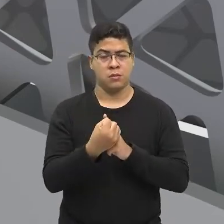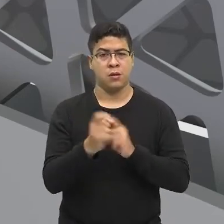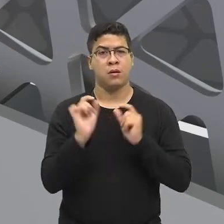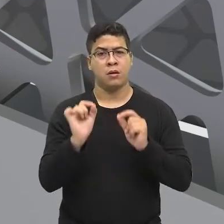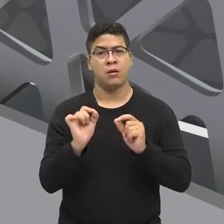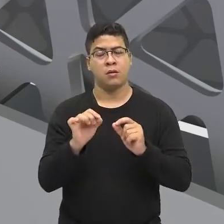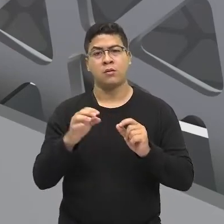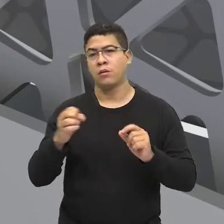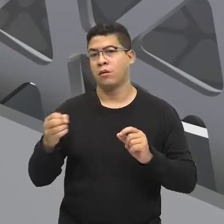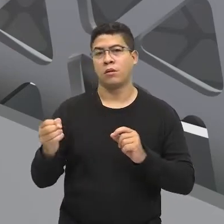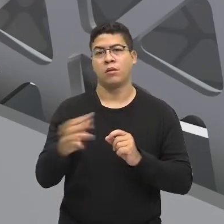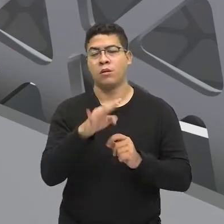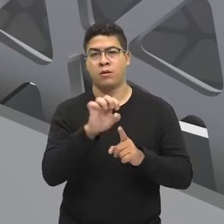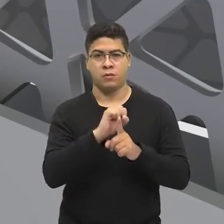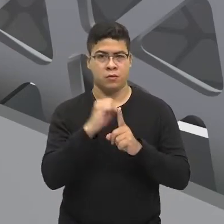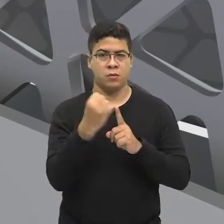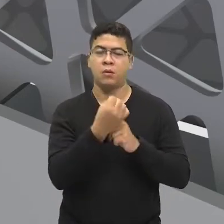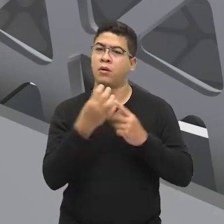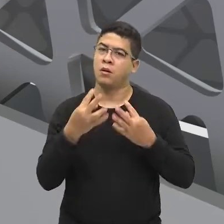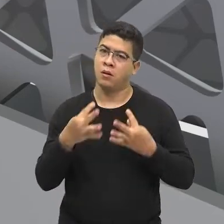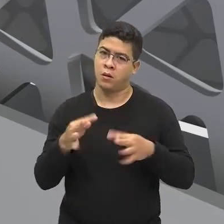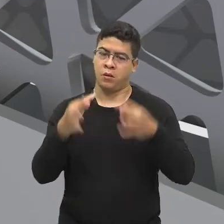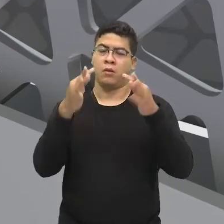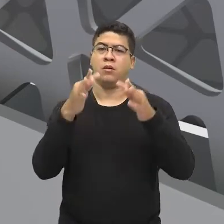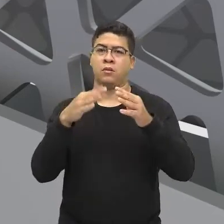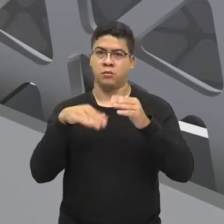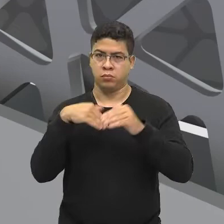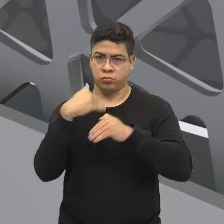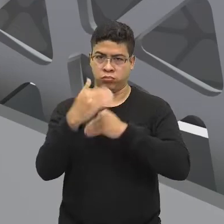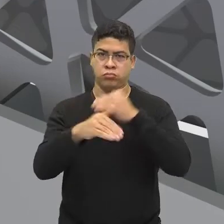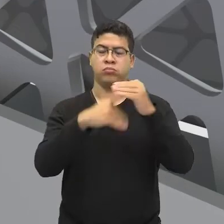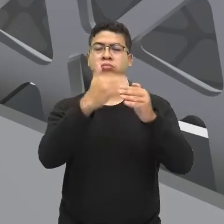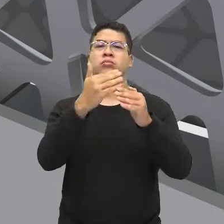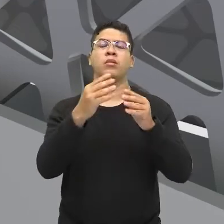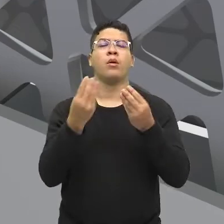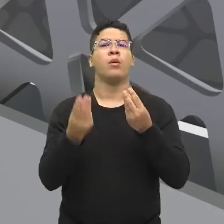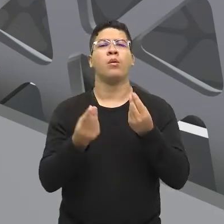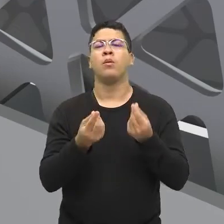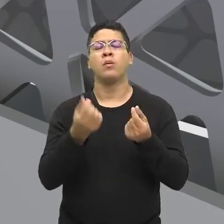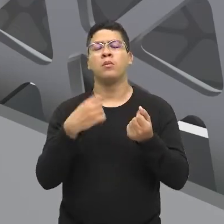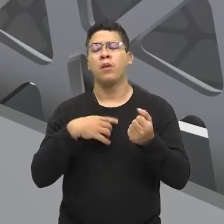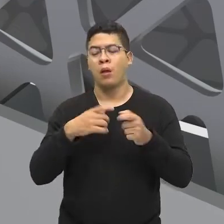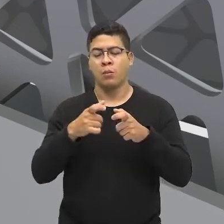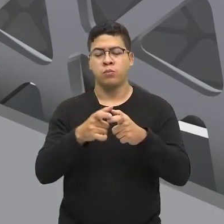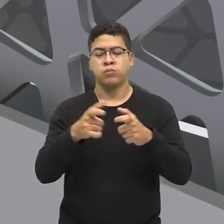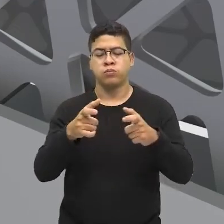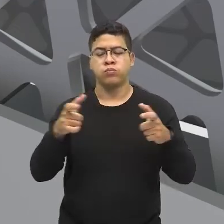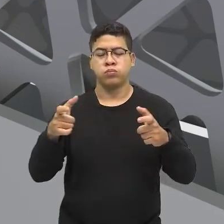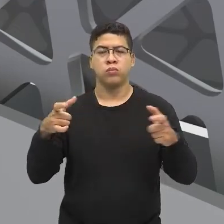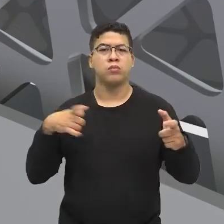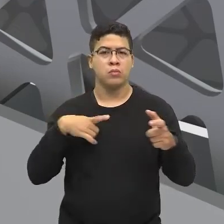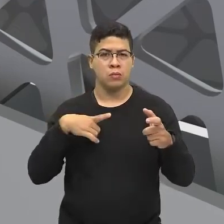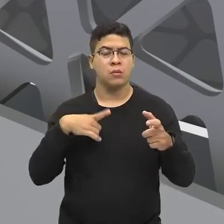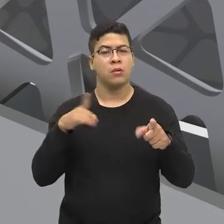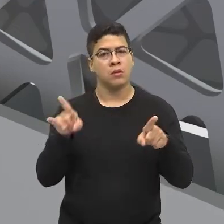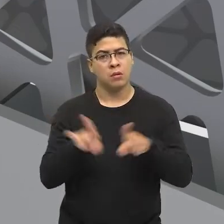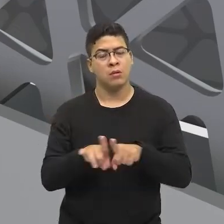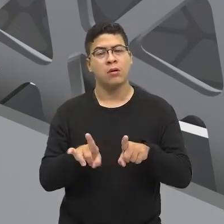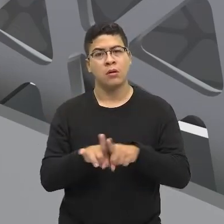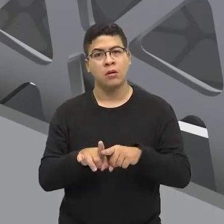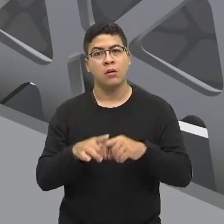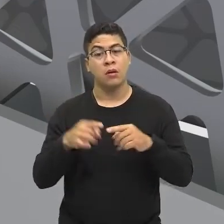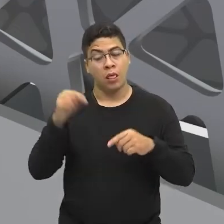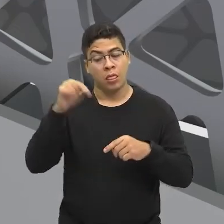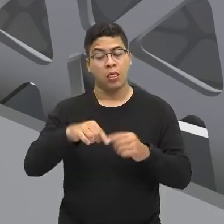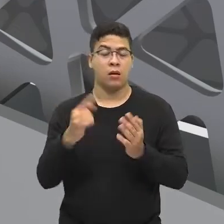daquela nova sociedade, das tecnologias, da evolução, das grandes metrópoles. Então ele vai trazer nesse